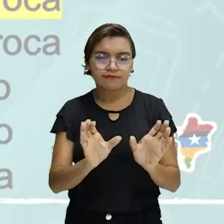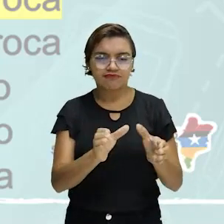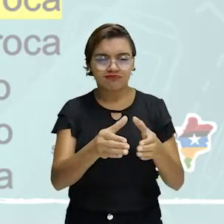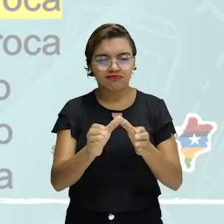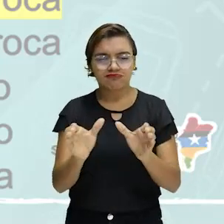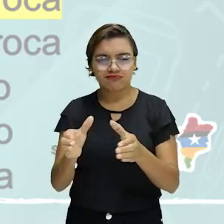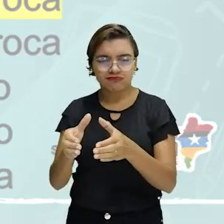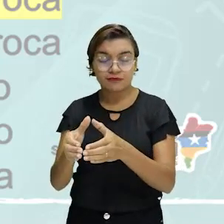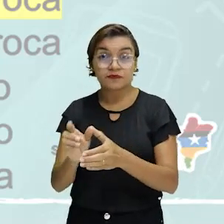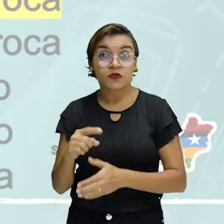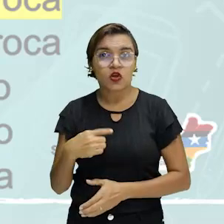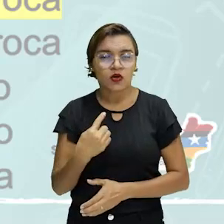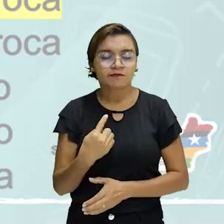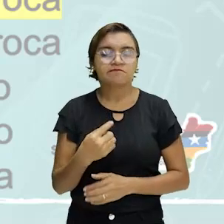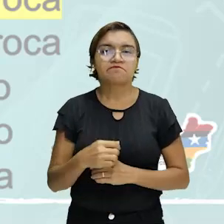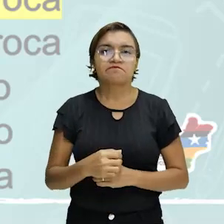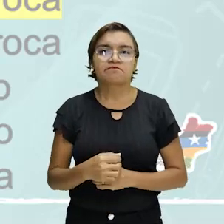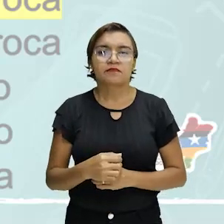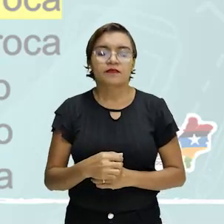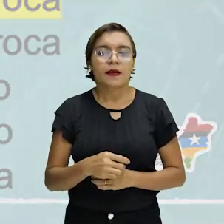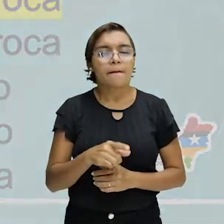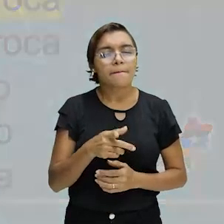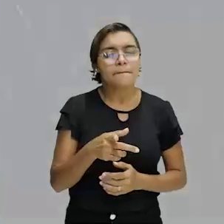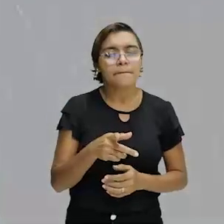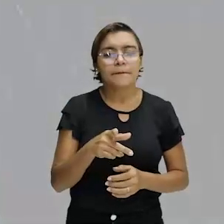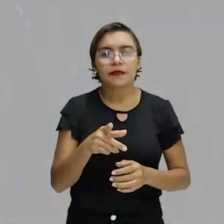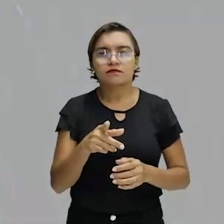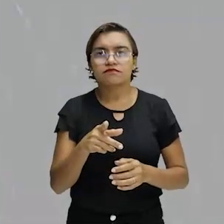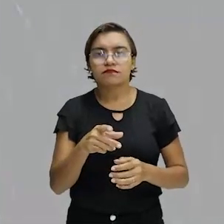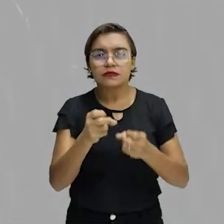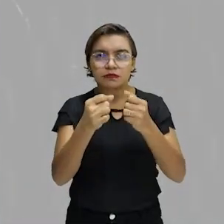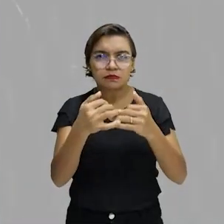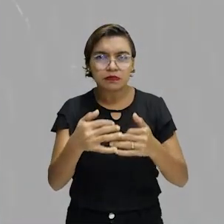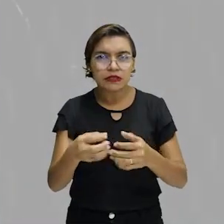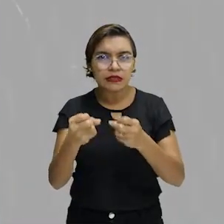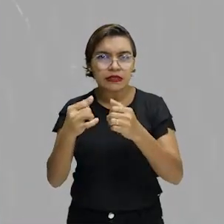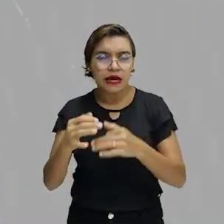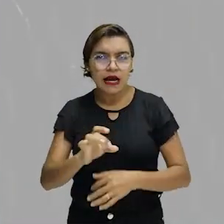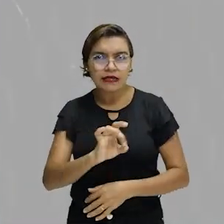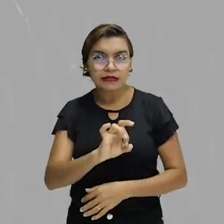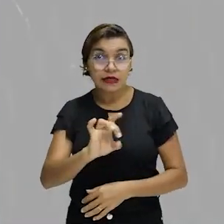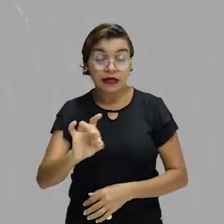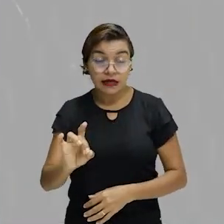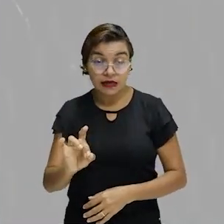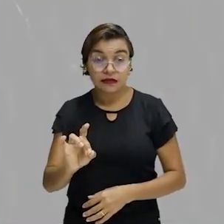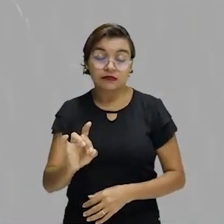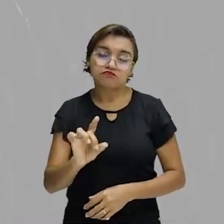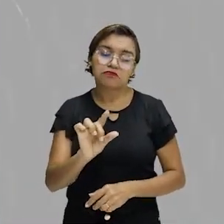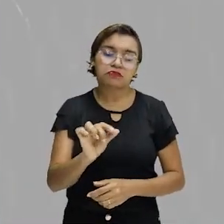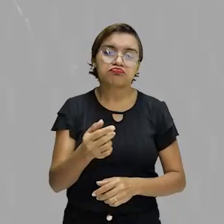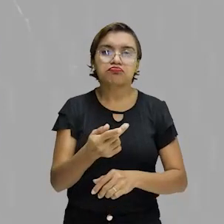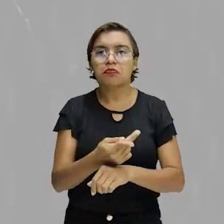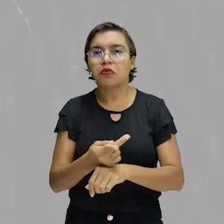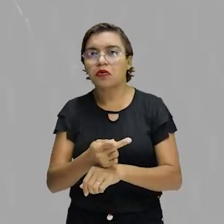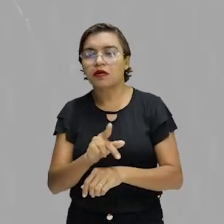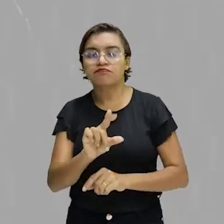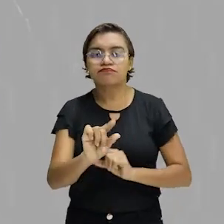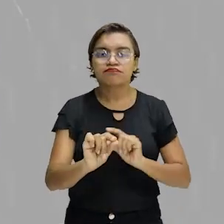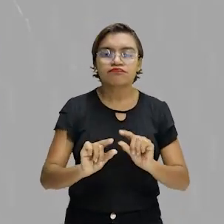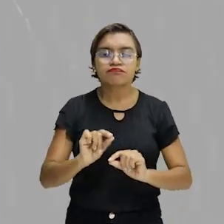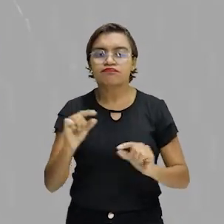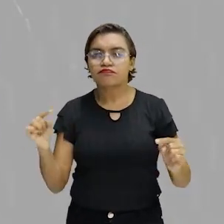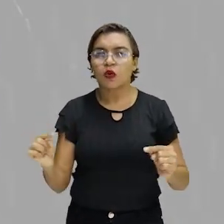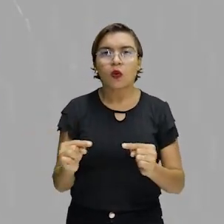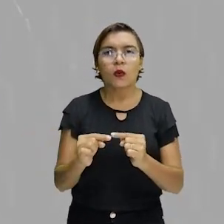nós vamos classificar vamos identificar cada uma delas e aí procurar alternativa que vai vai